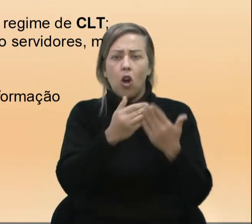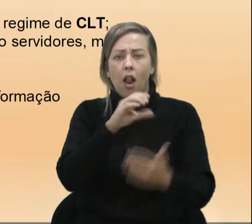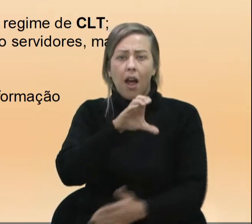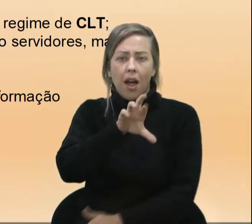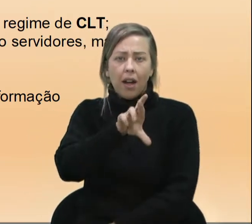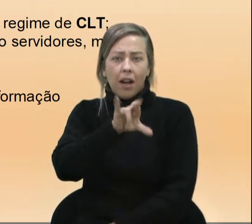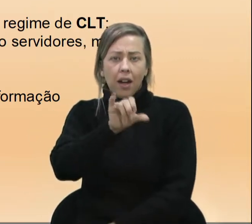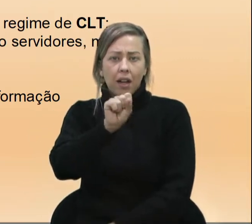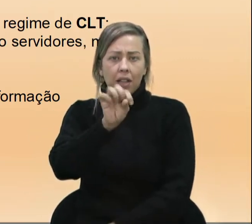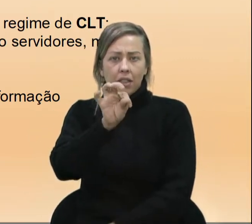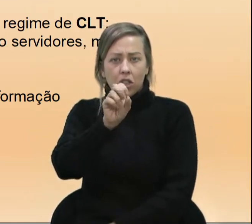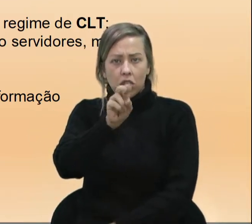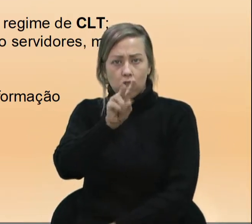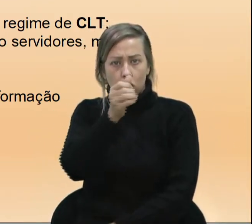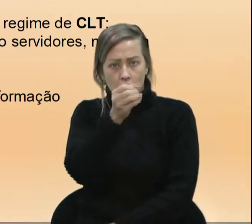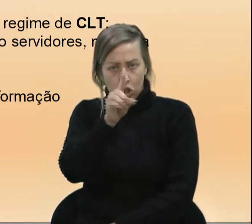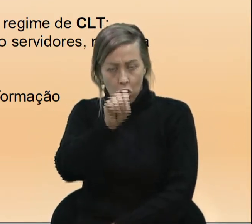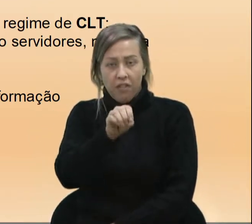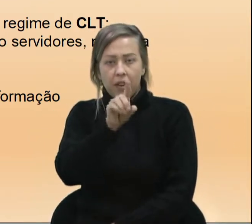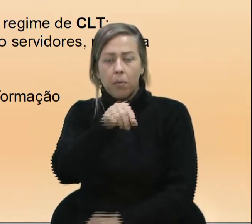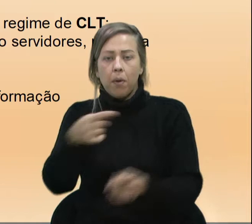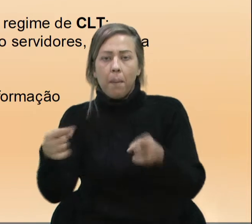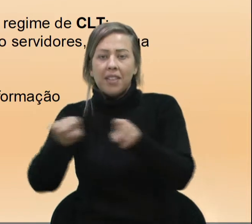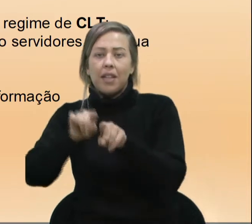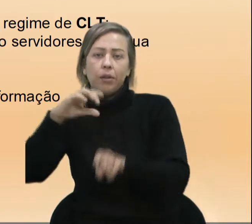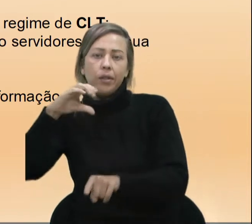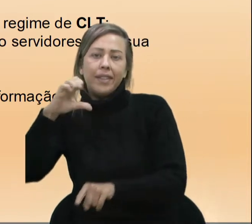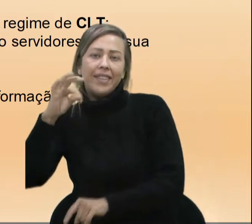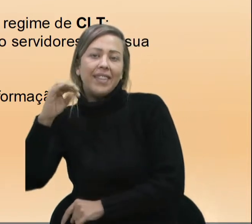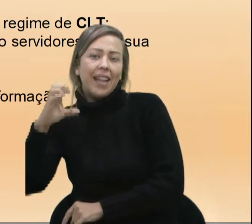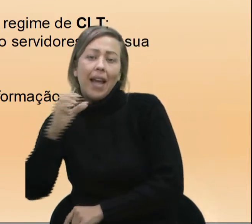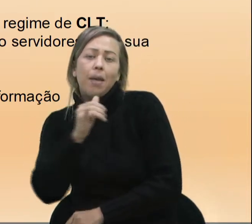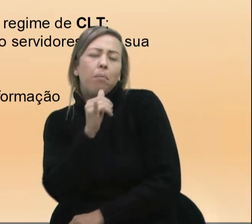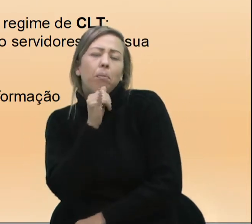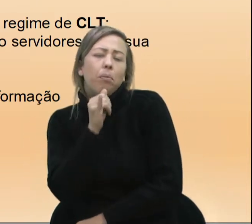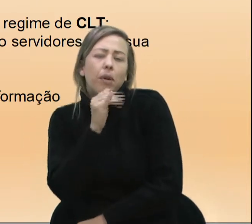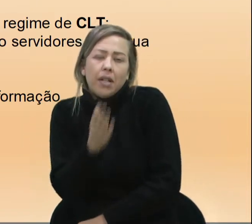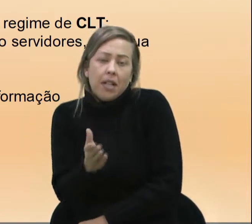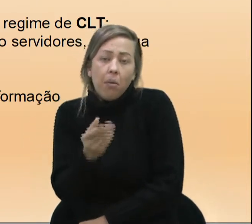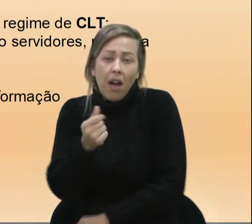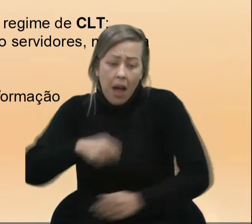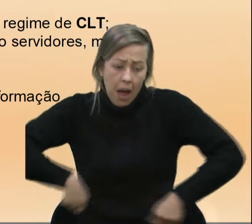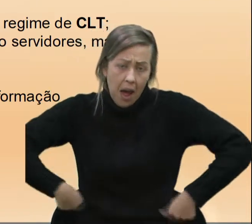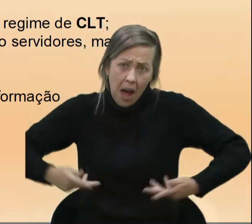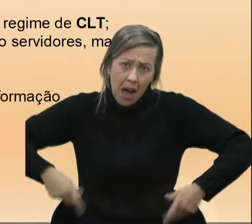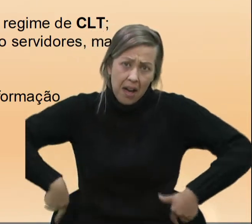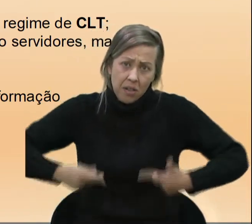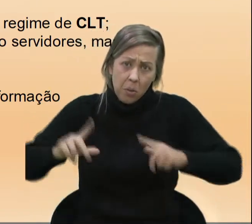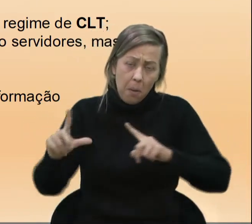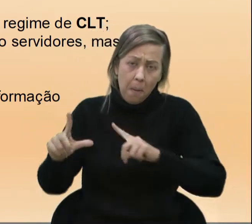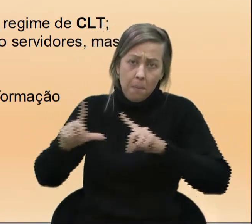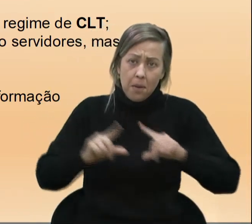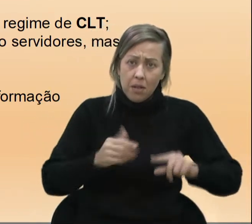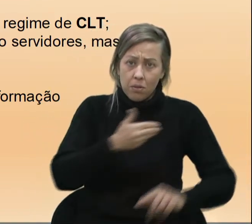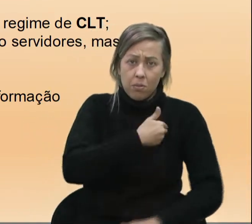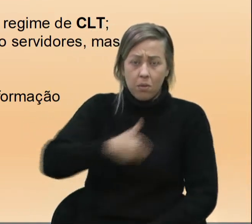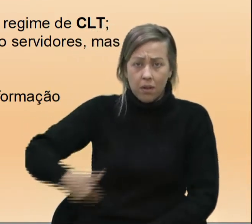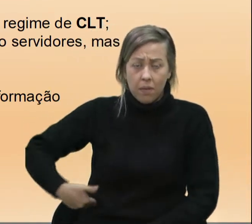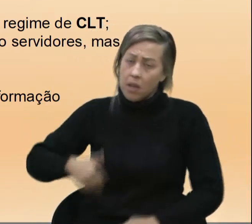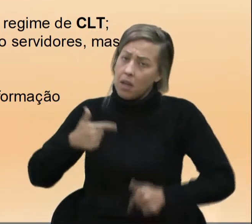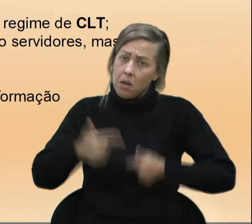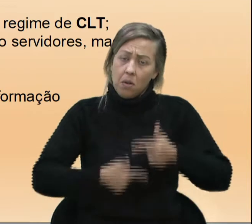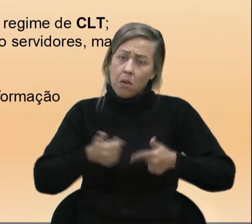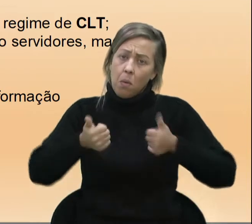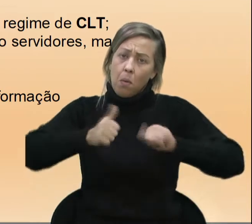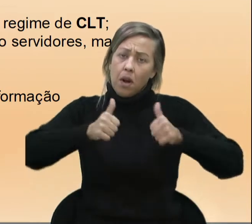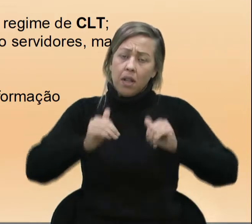e colocaríamos o CETEC para cuidar da escola. Como visto antes, isso custa menos para o ente público e oferece um serviço